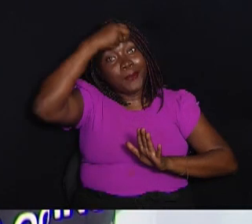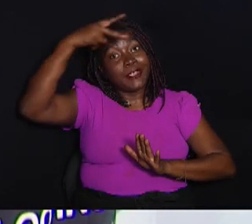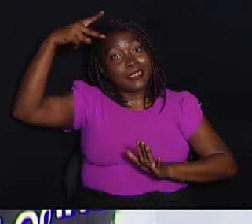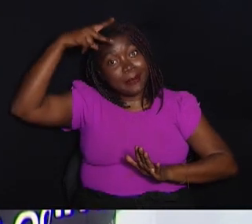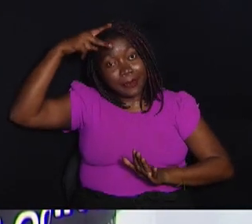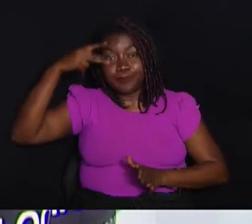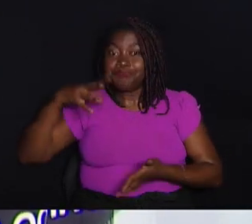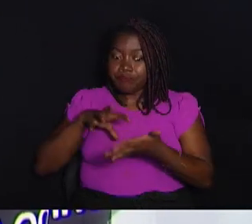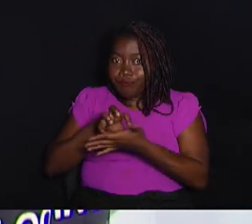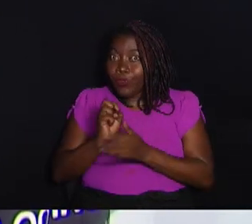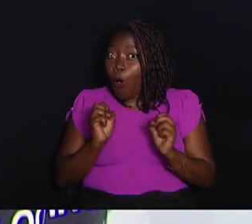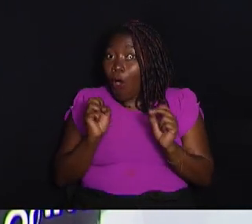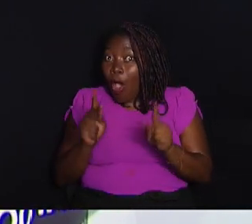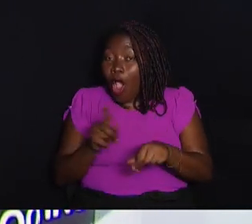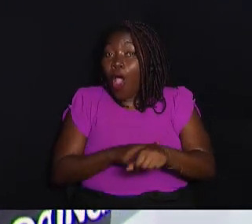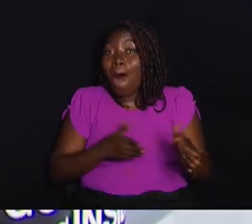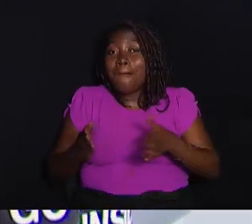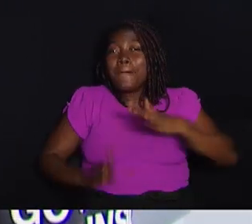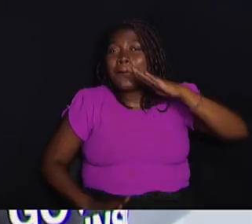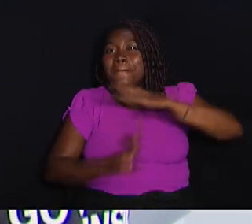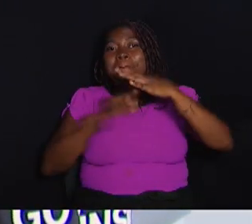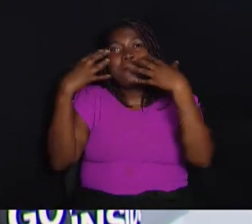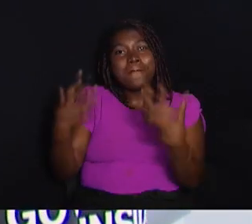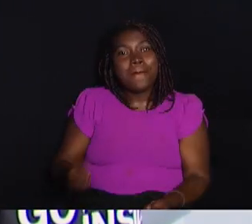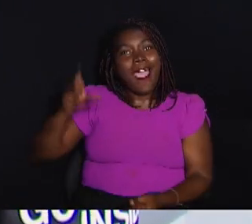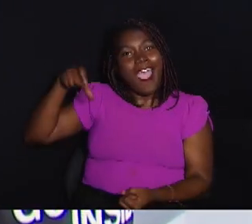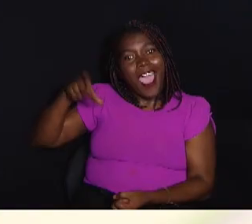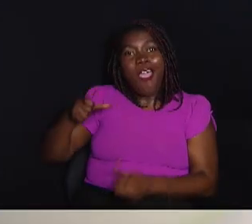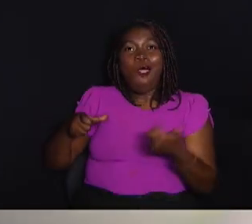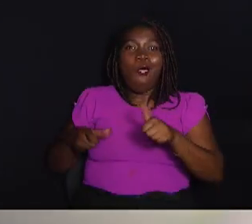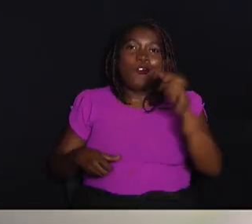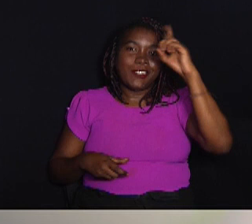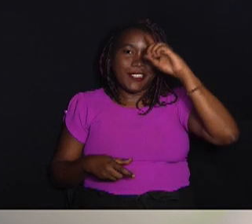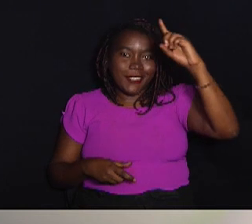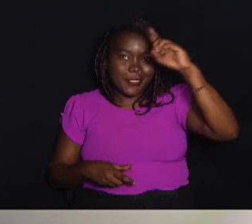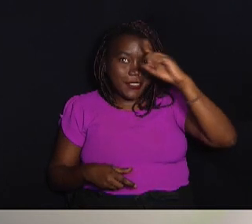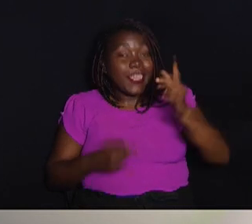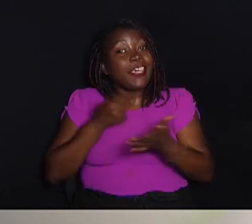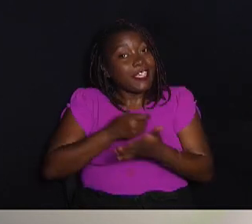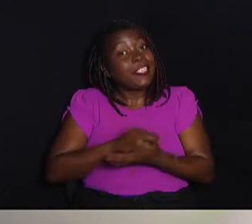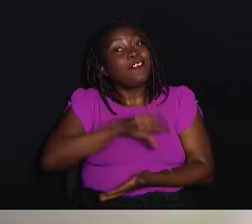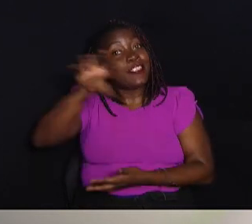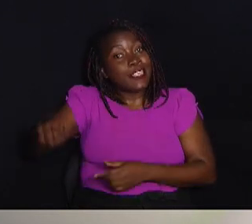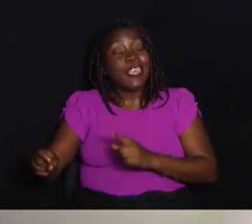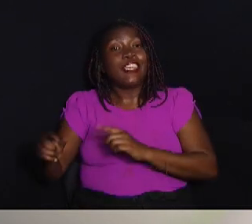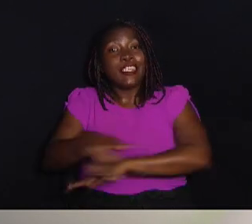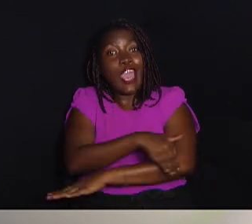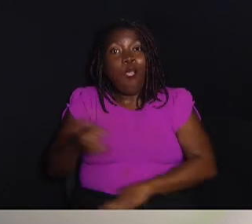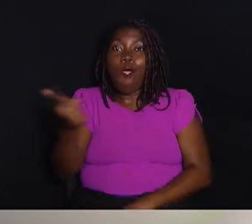cadastro Ok o prazo máximo de recebimento do cartão são de 11 dias que deve ser retirado na Rua 11 de